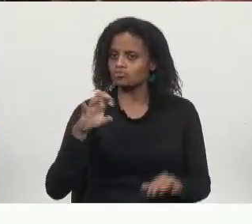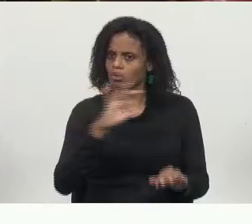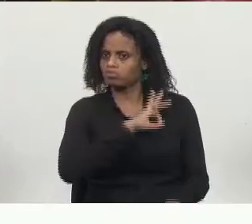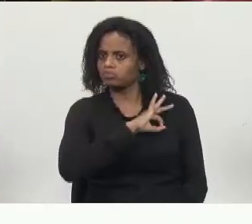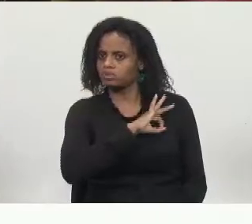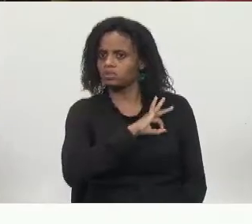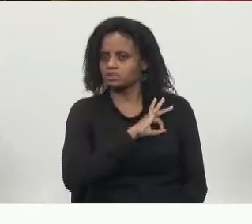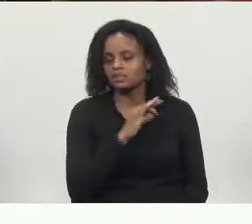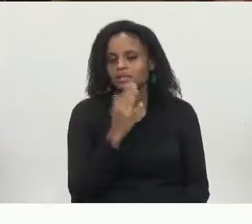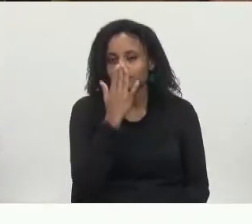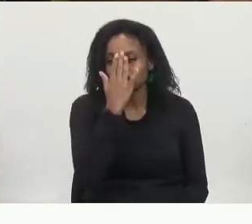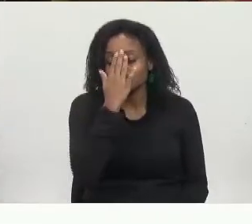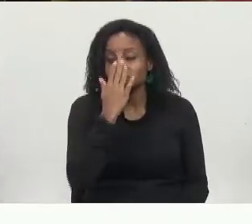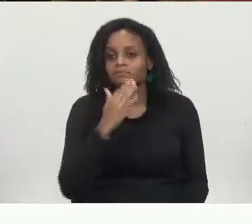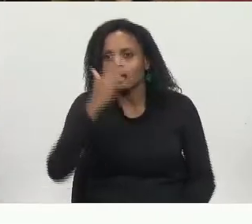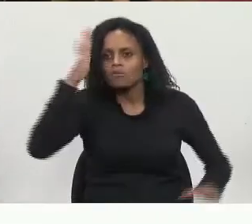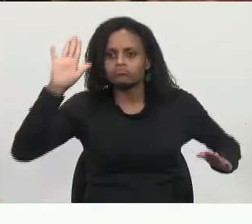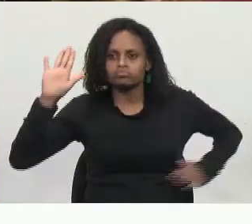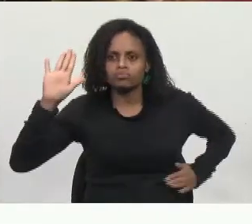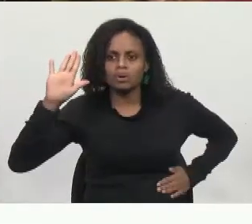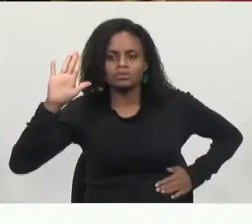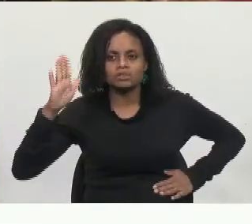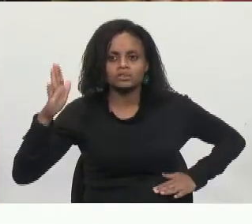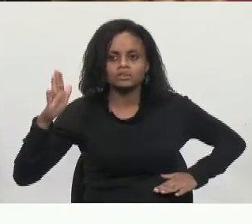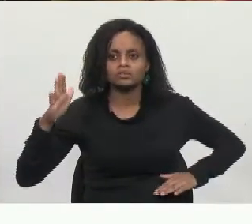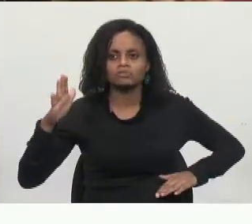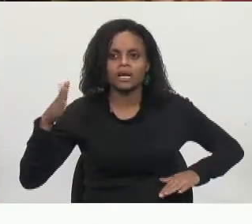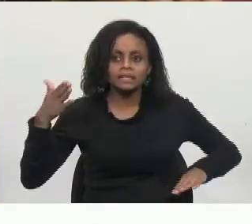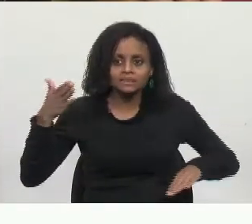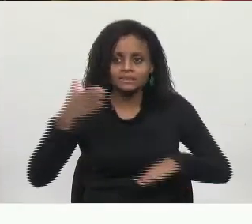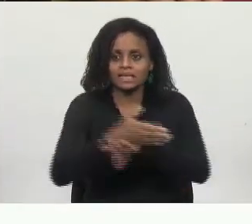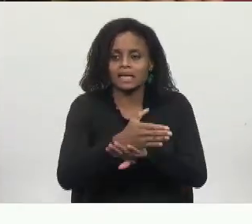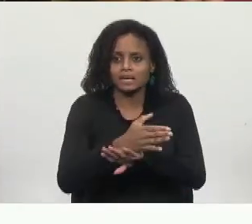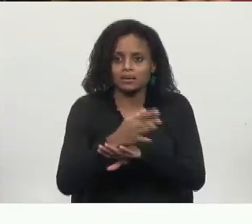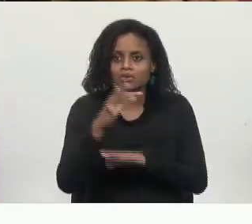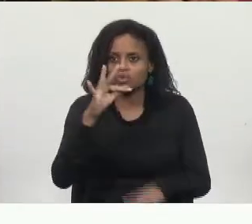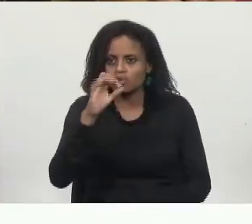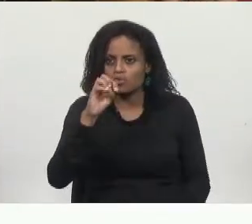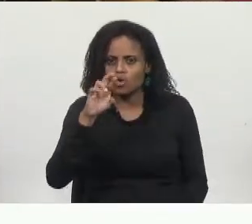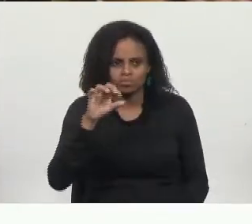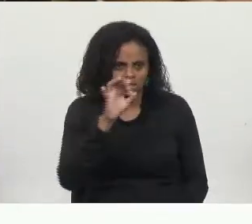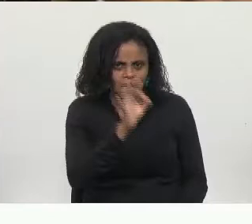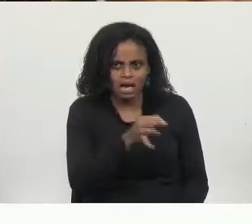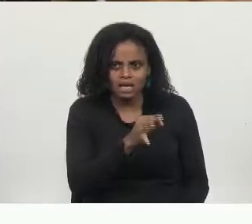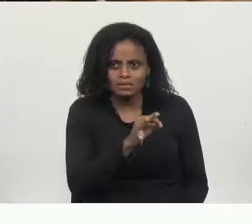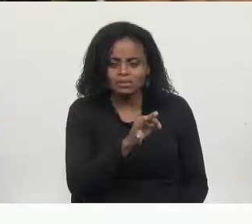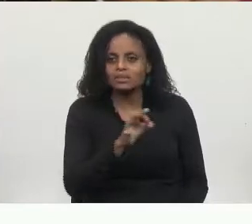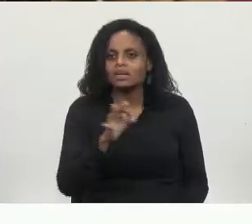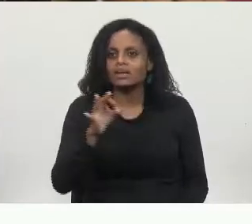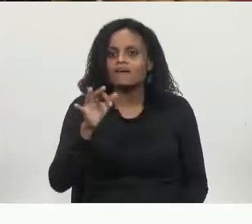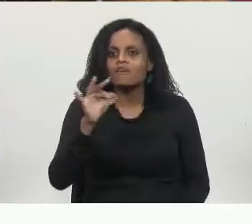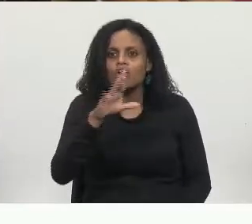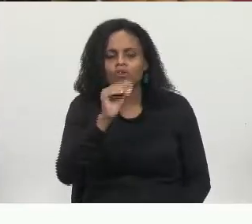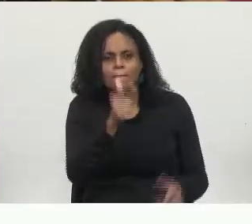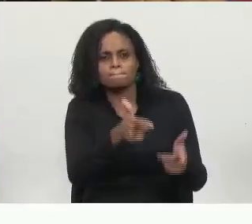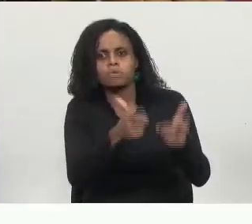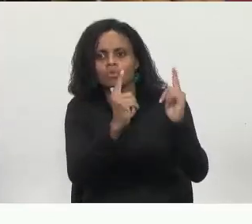Elementos entraram, vagabundos entraram no fórum, foi isso? Foi. E matou esse